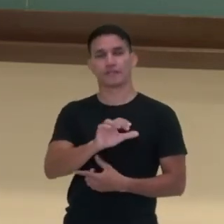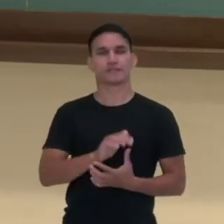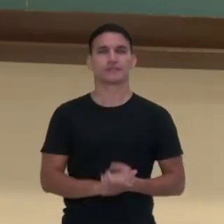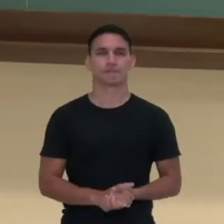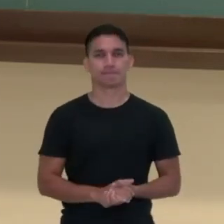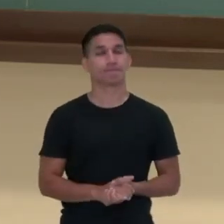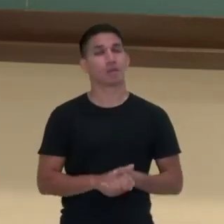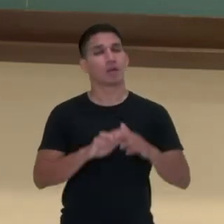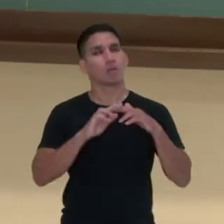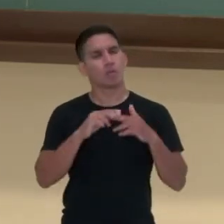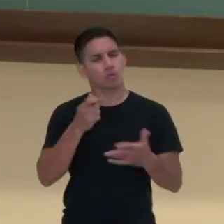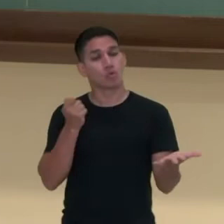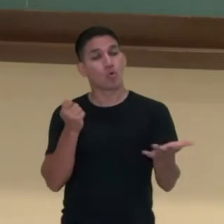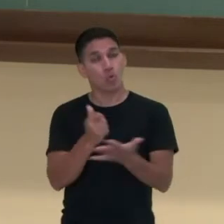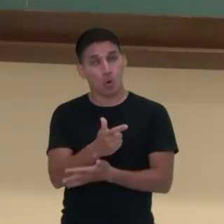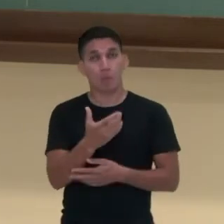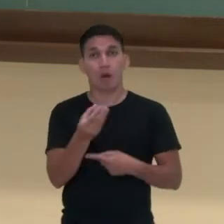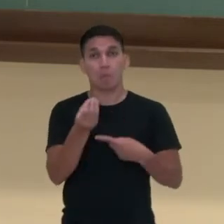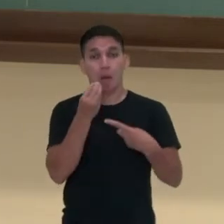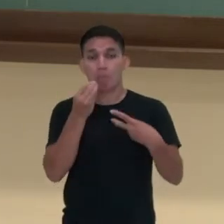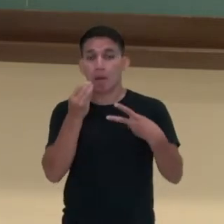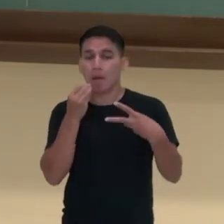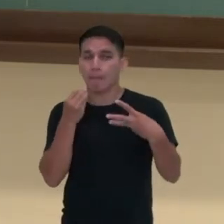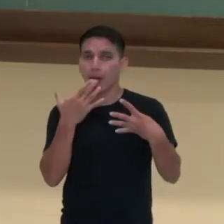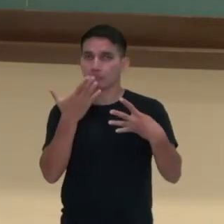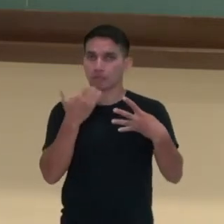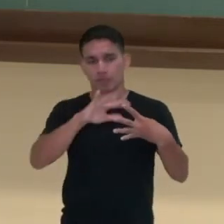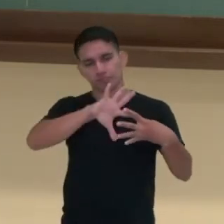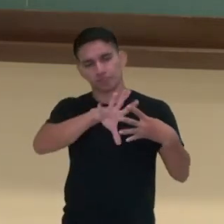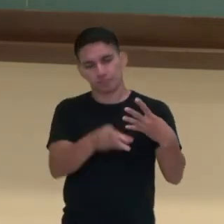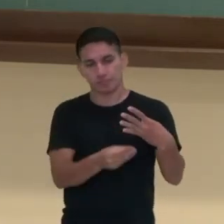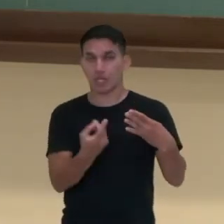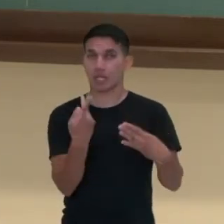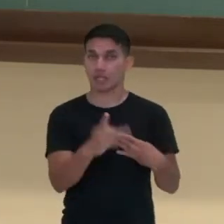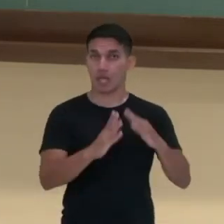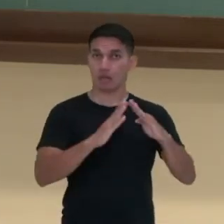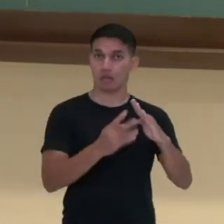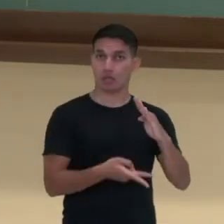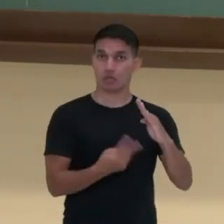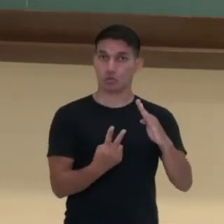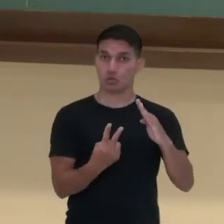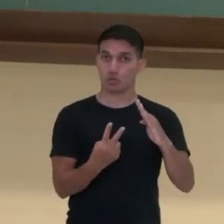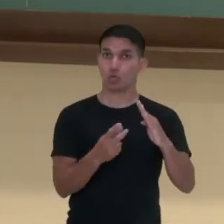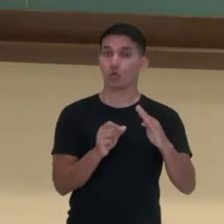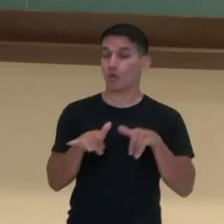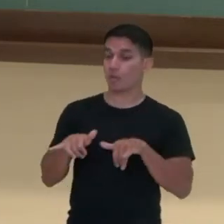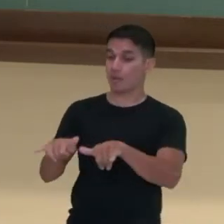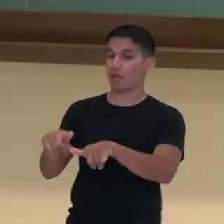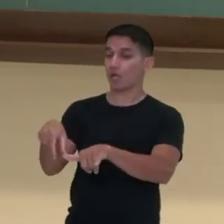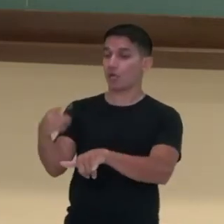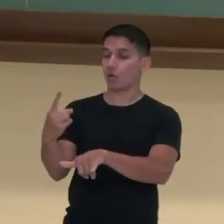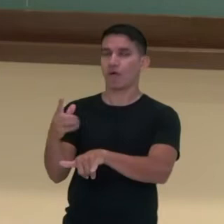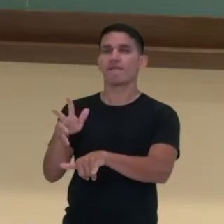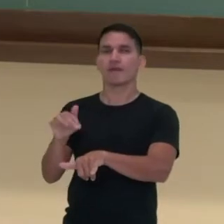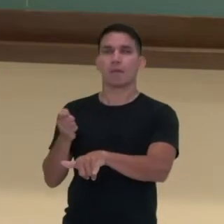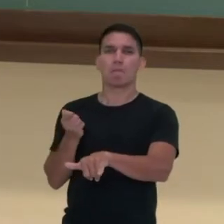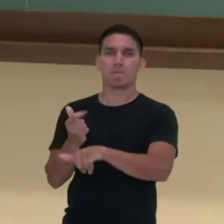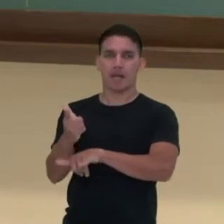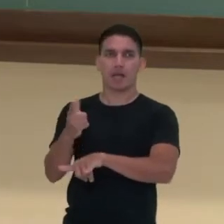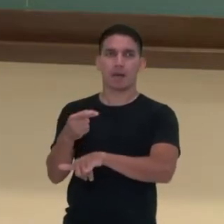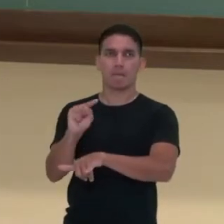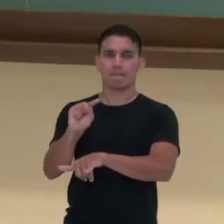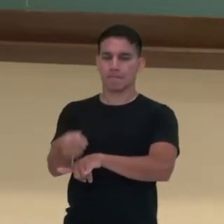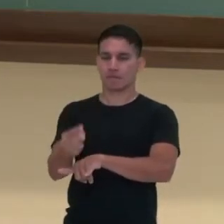1.328,90. Então, para comprar os alimentos do segundo abrigo no supermercado 1, eu vou gastar R$